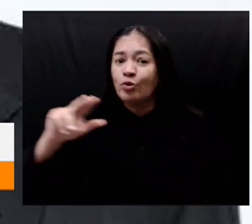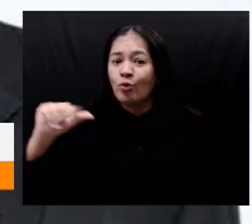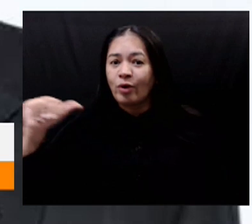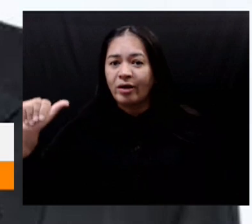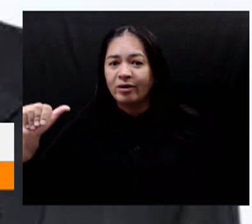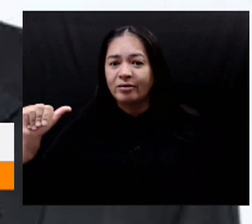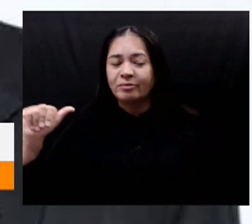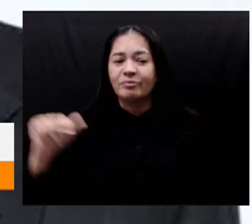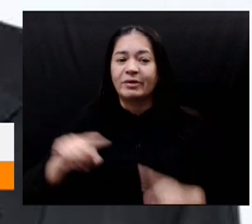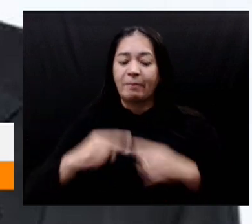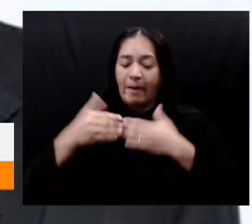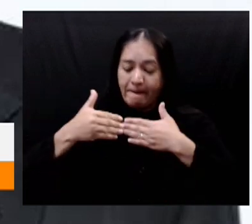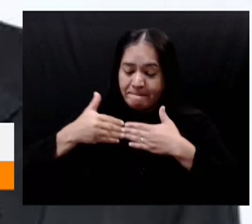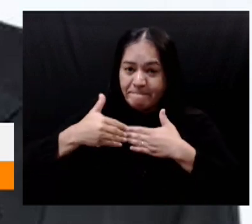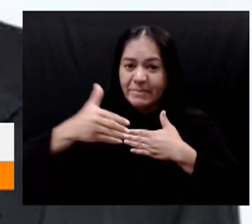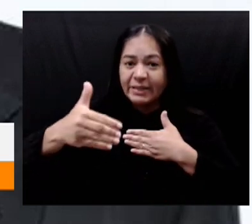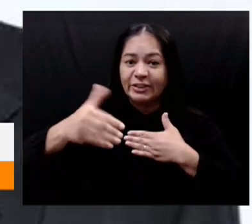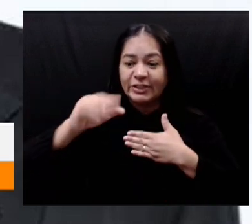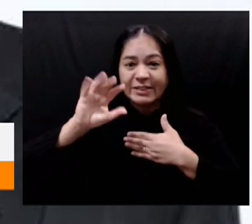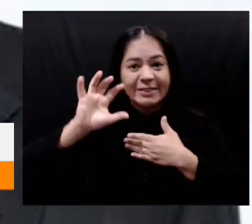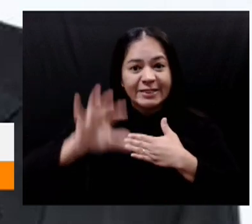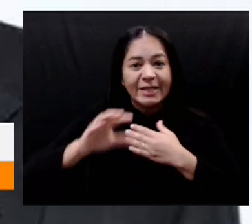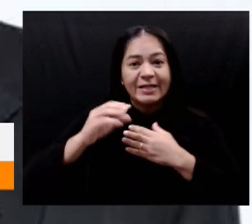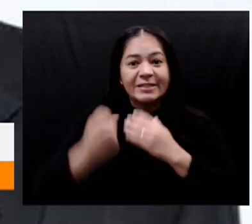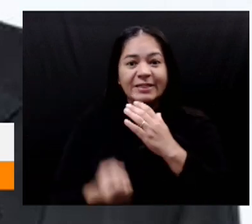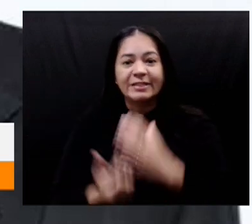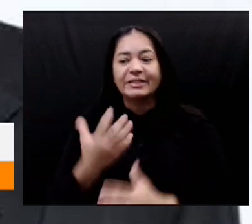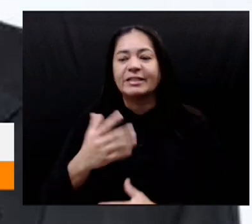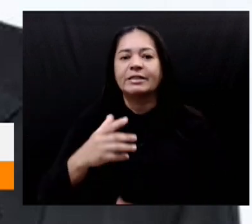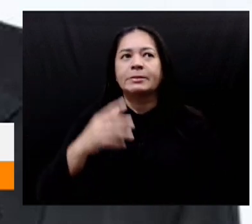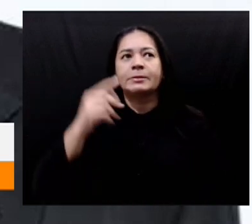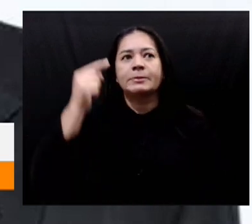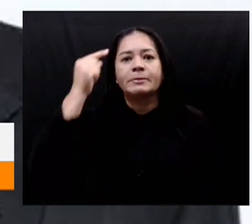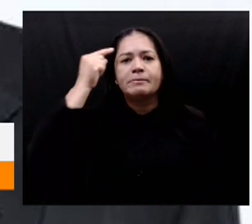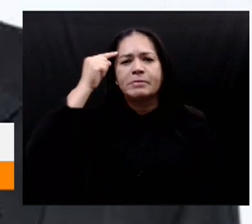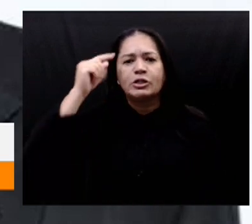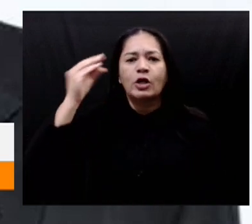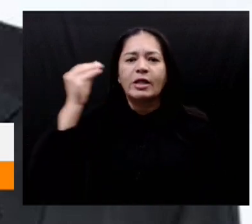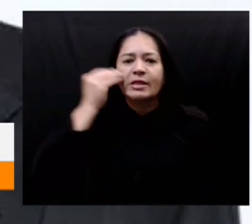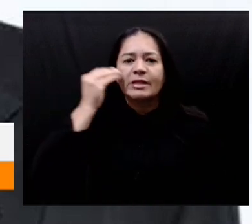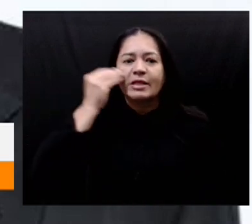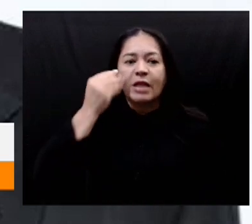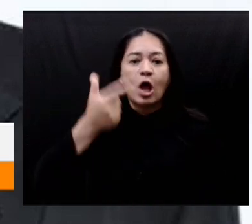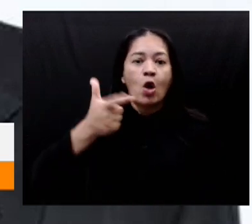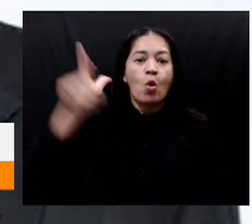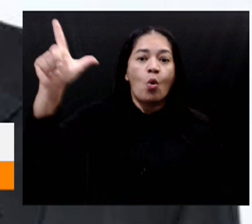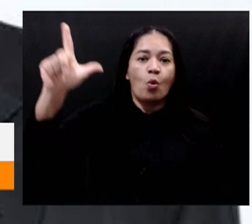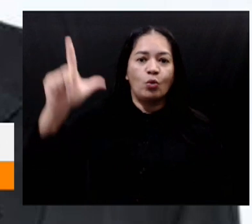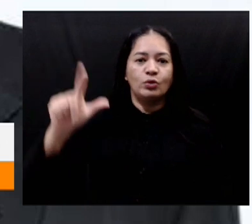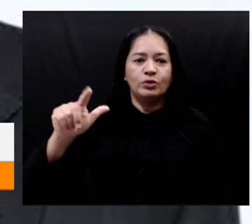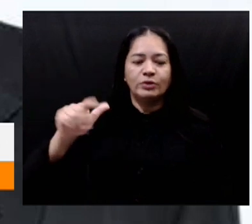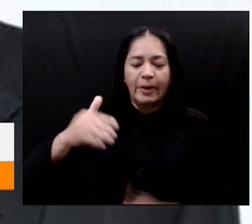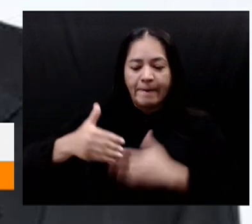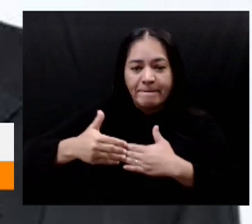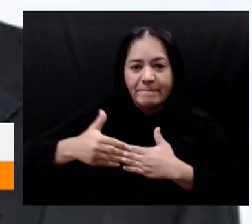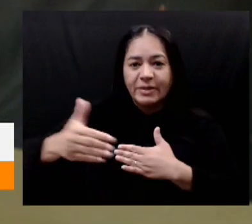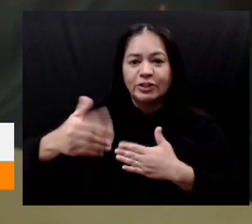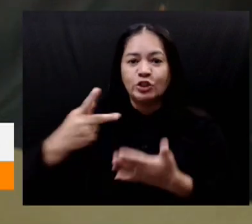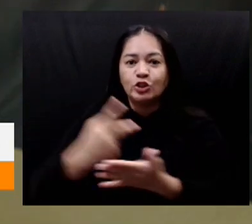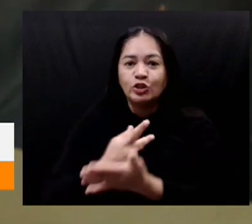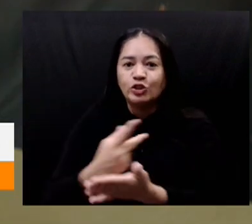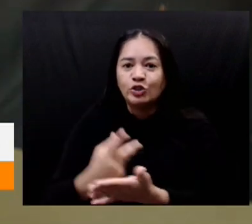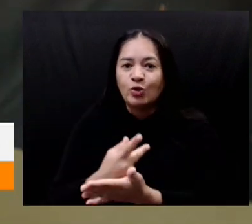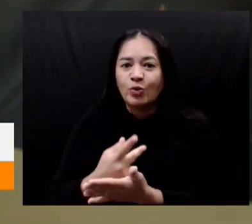dessa criação que ele decidiu tentar uma outra coisa. E foi a partir de um erro, de um fracasso, que